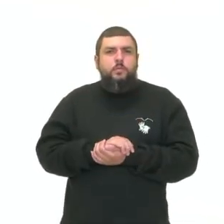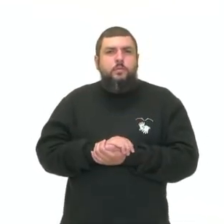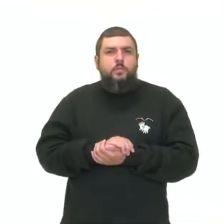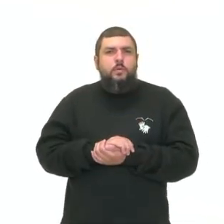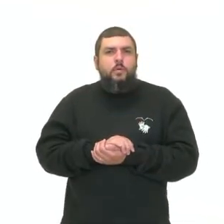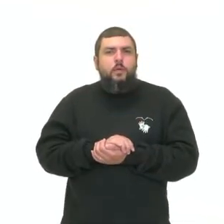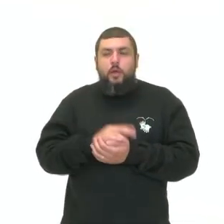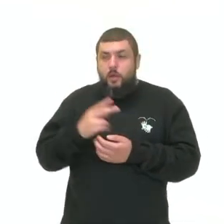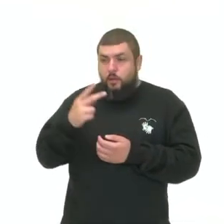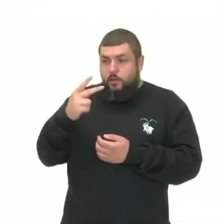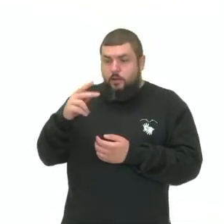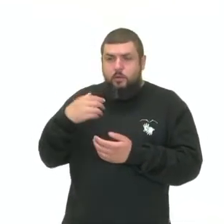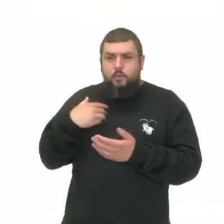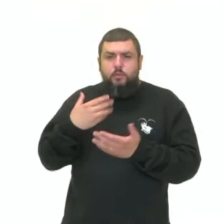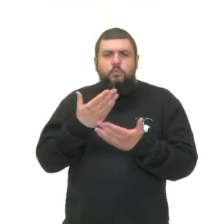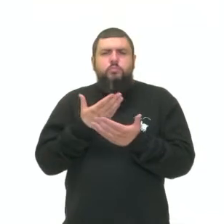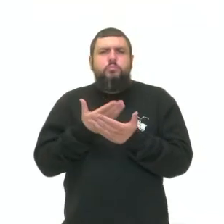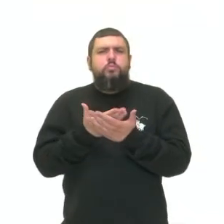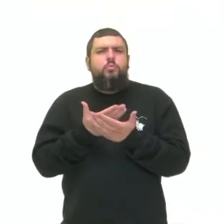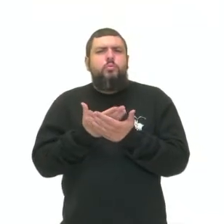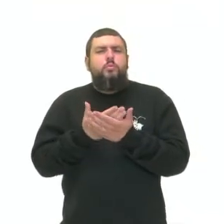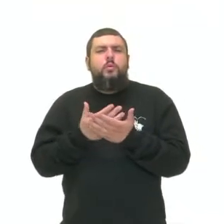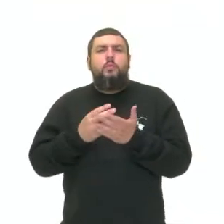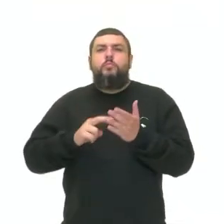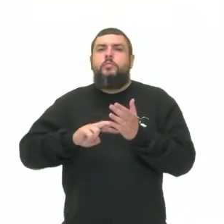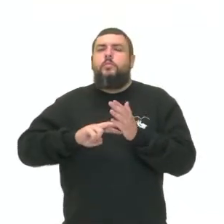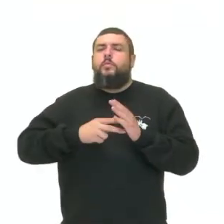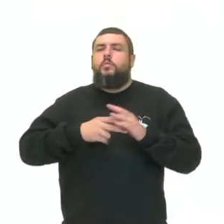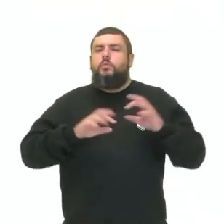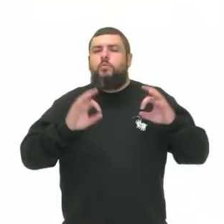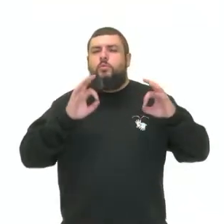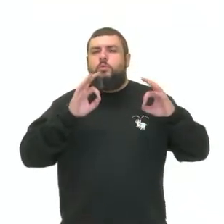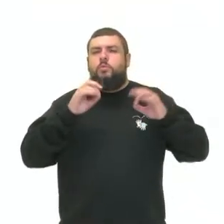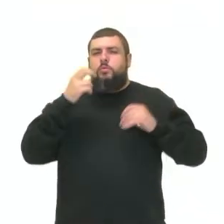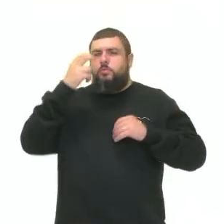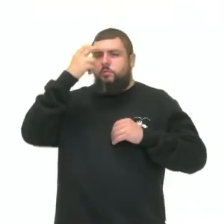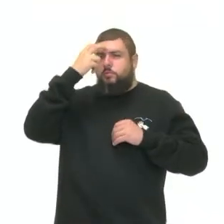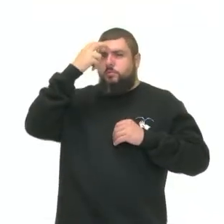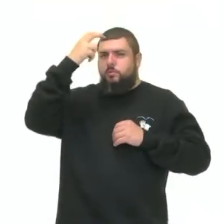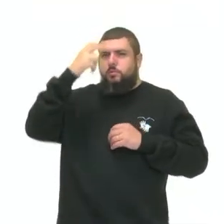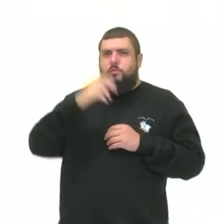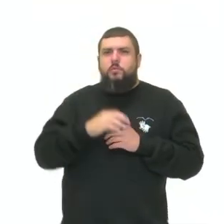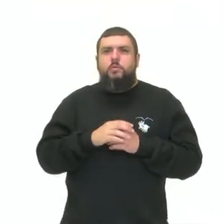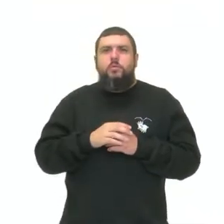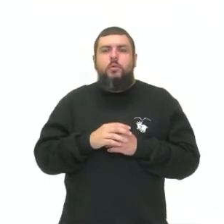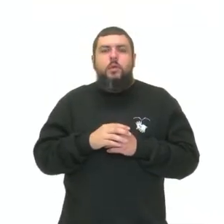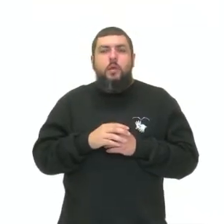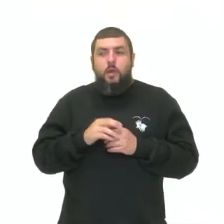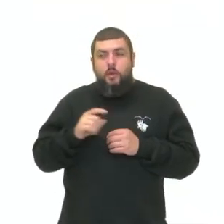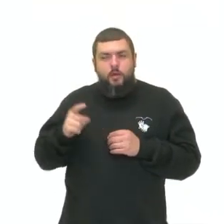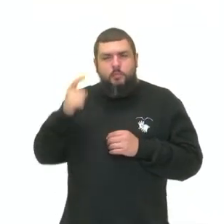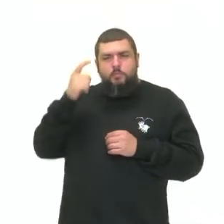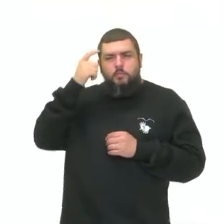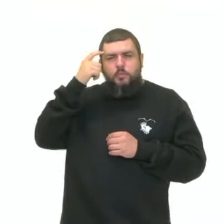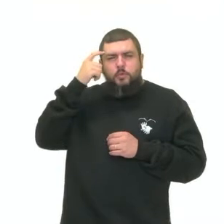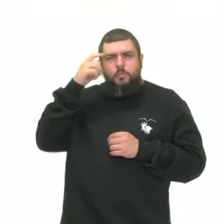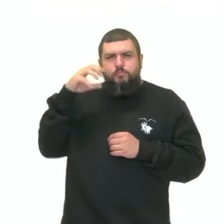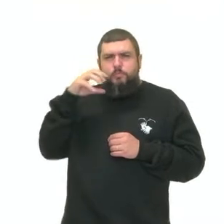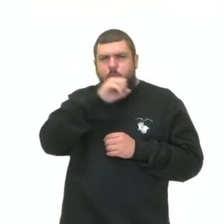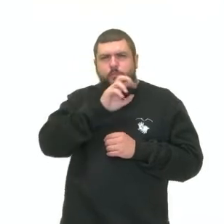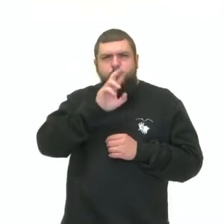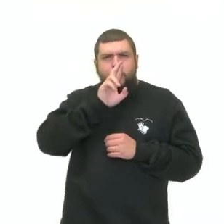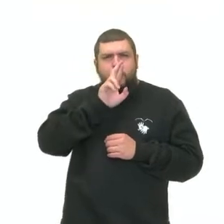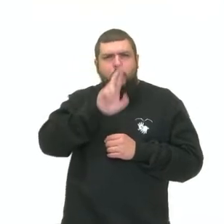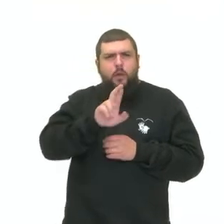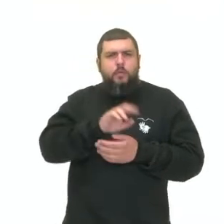estudo a coisa mais fina e inteligente, era mesmo demais até. Pensava com a maior rapidez.